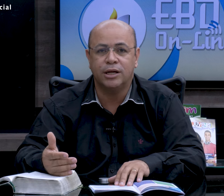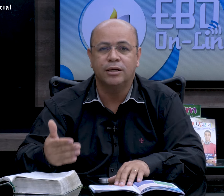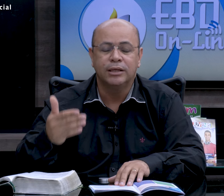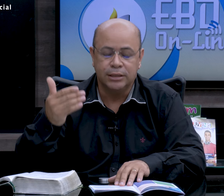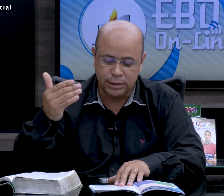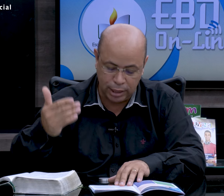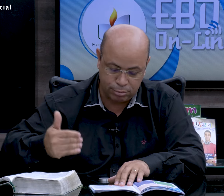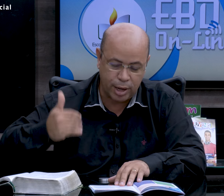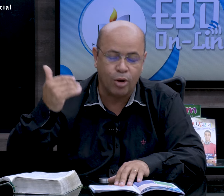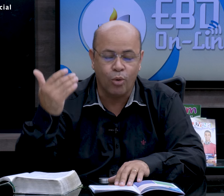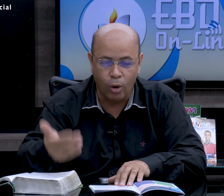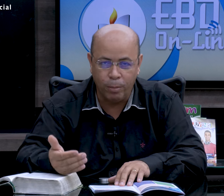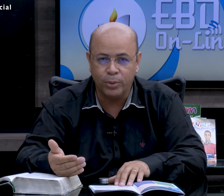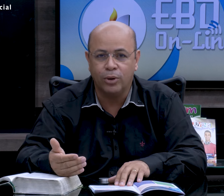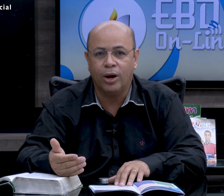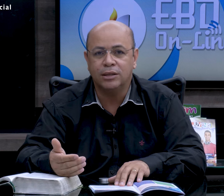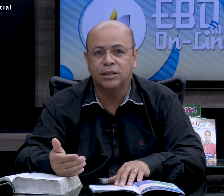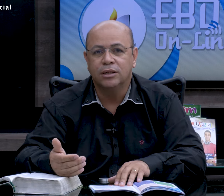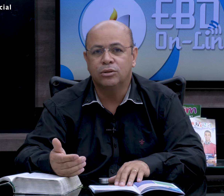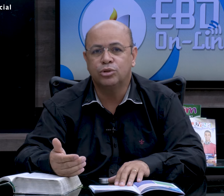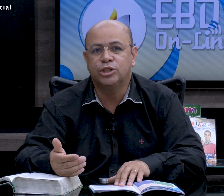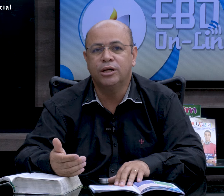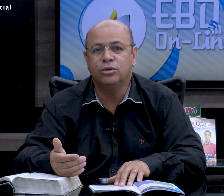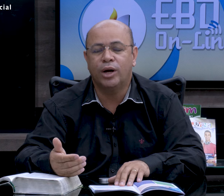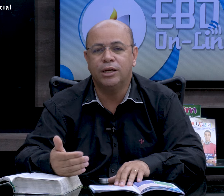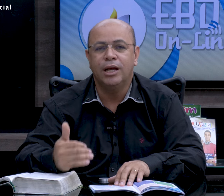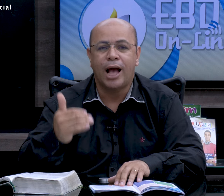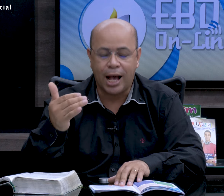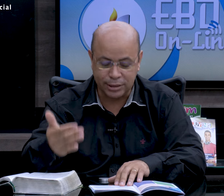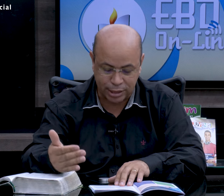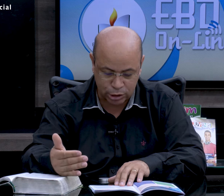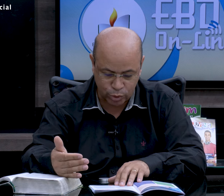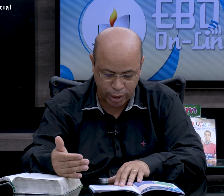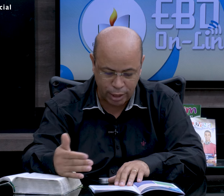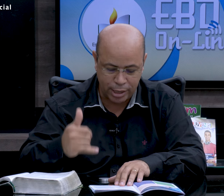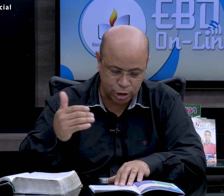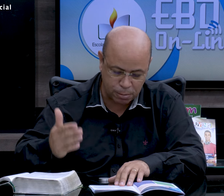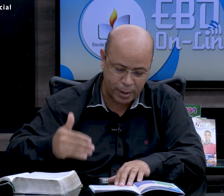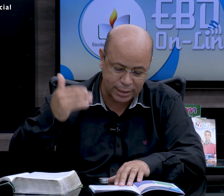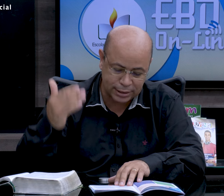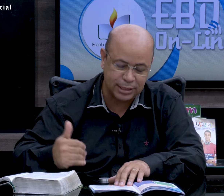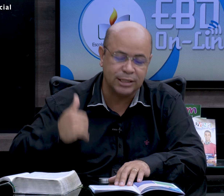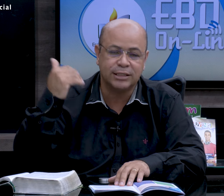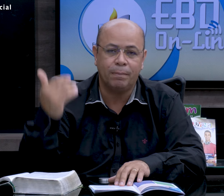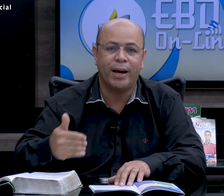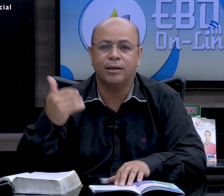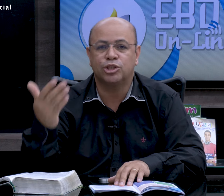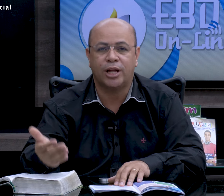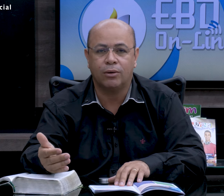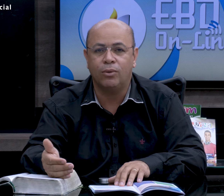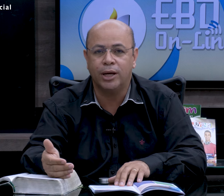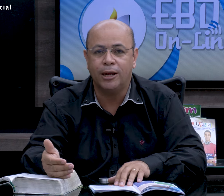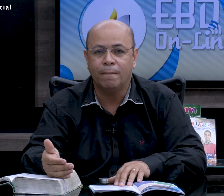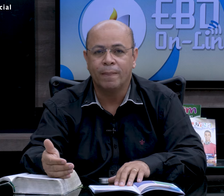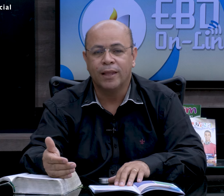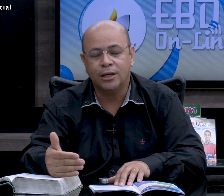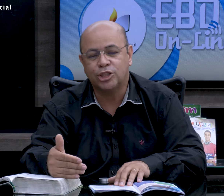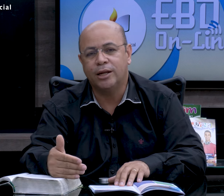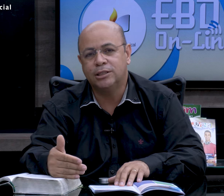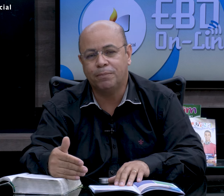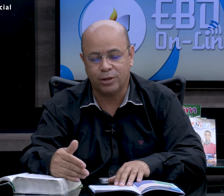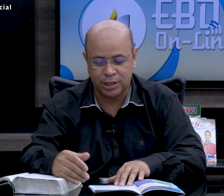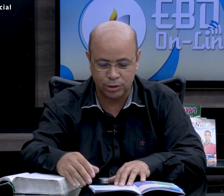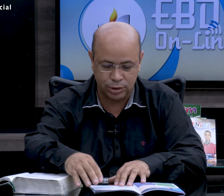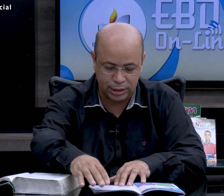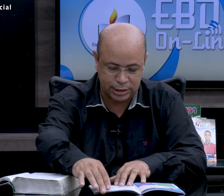misericórdia se entregou por nós nos dando aí acesso a ele e a gente precisa para estar com ele